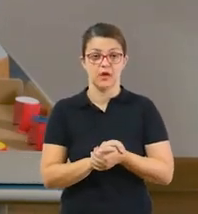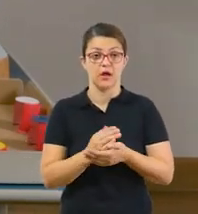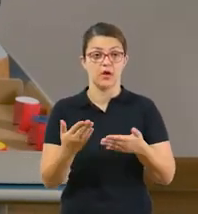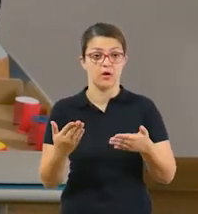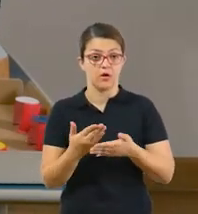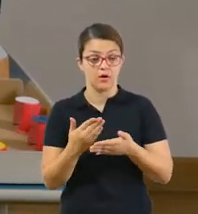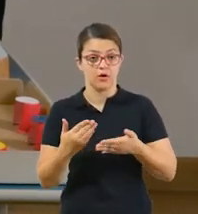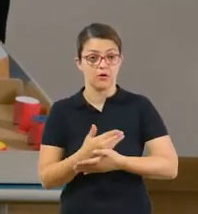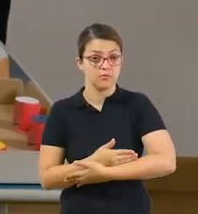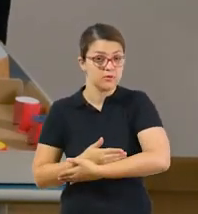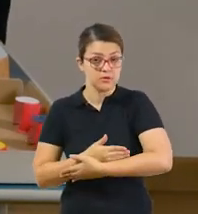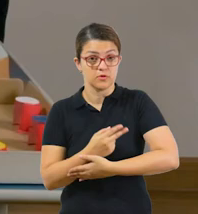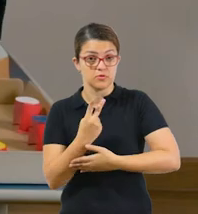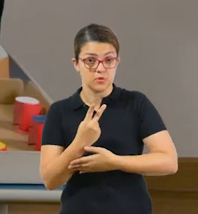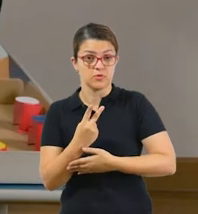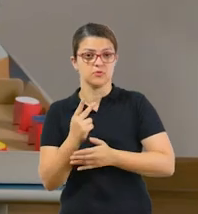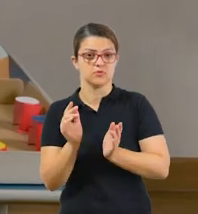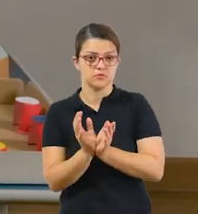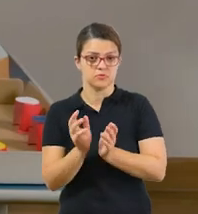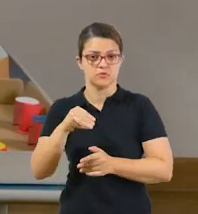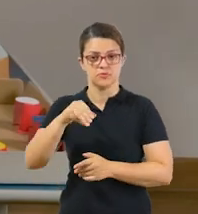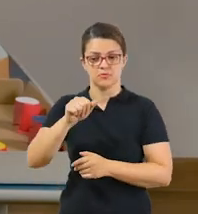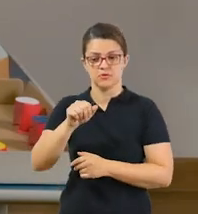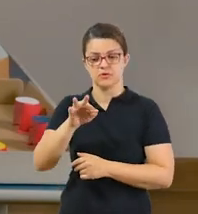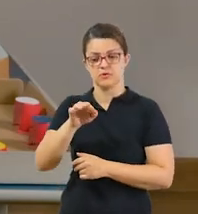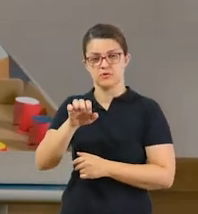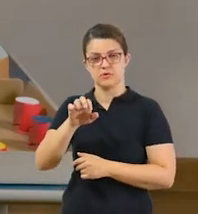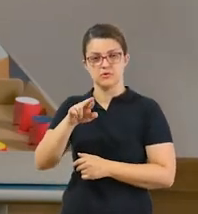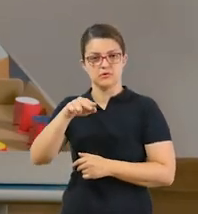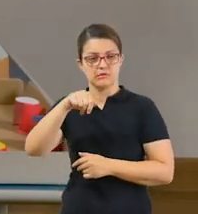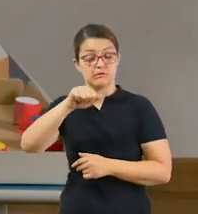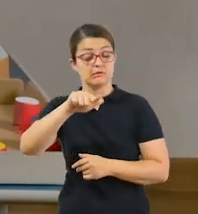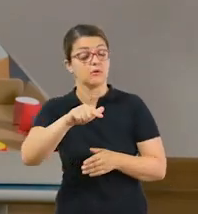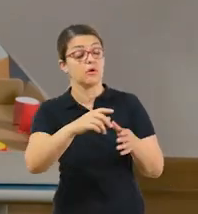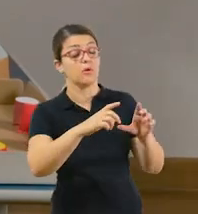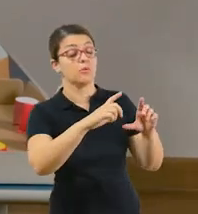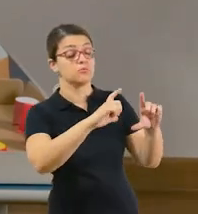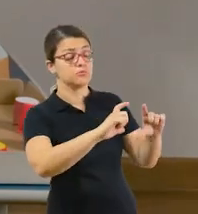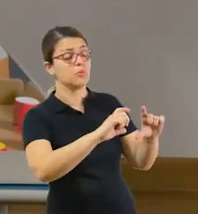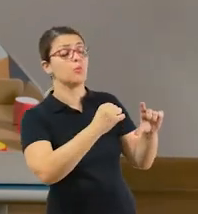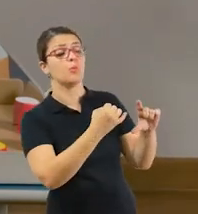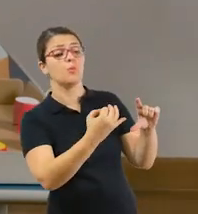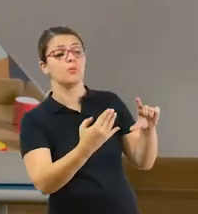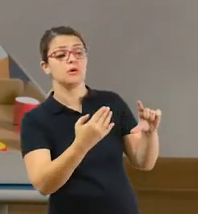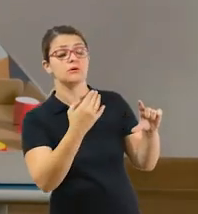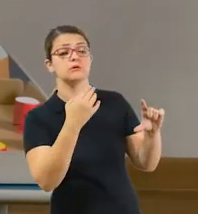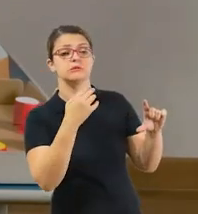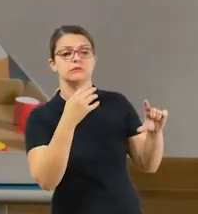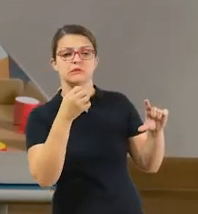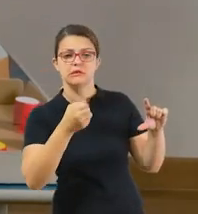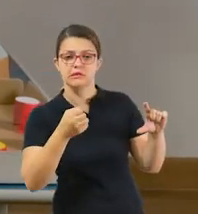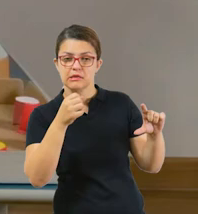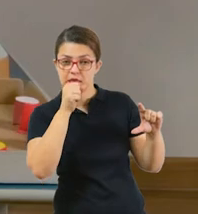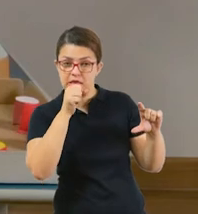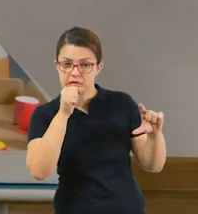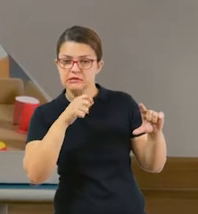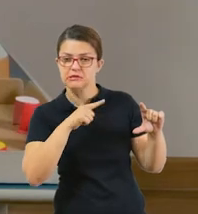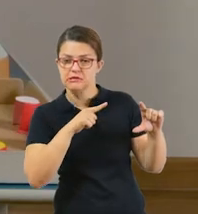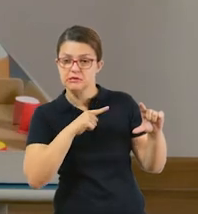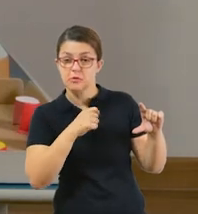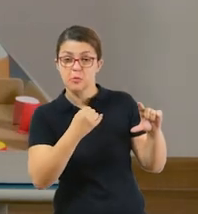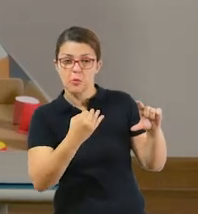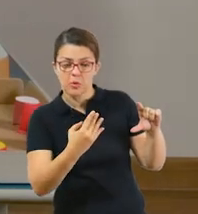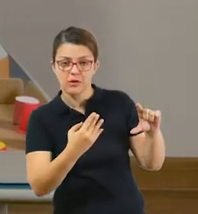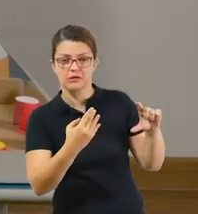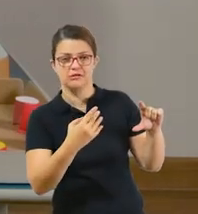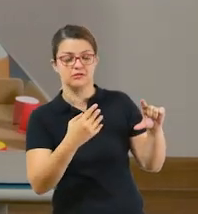De berçário 2 e maternal, você pode ir problematizando, perguntando quantas laranjas ela colocou no alvo, quantas azuis.